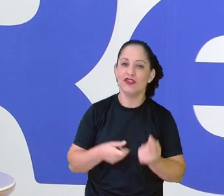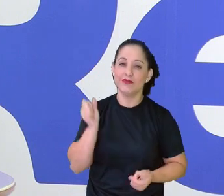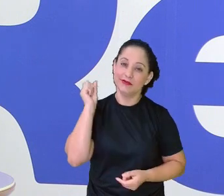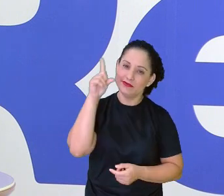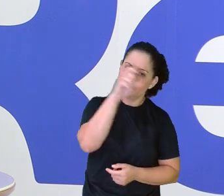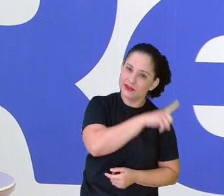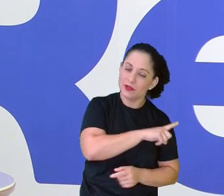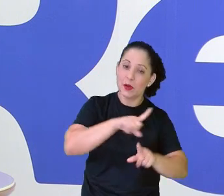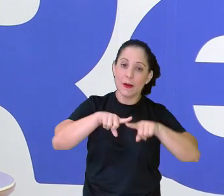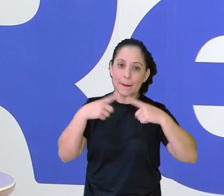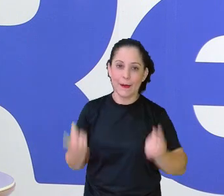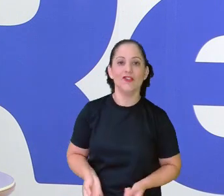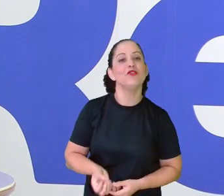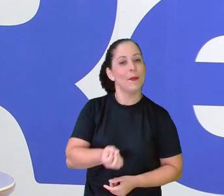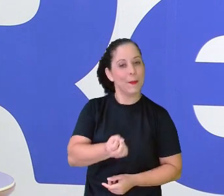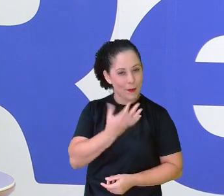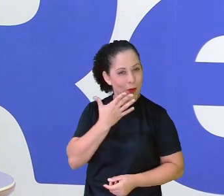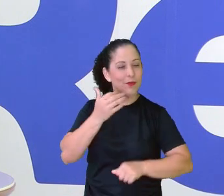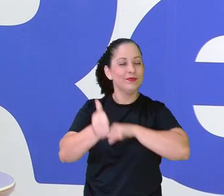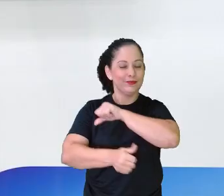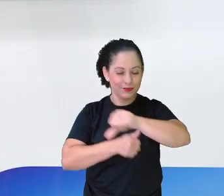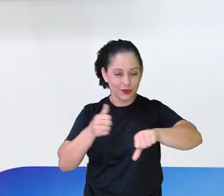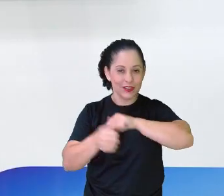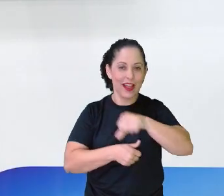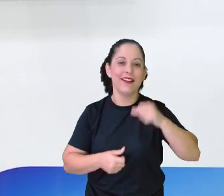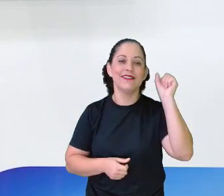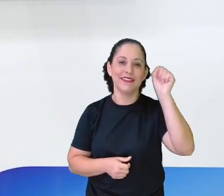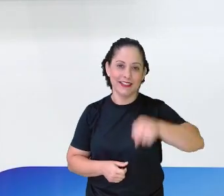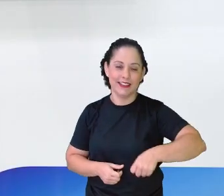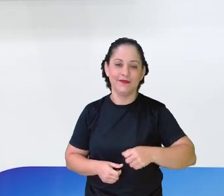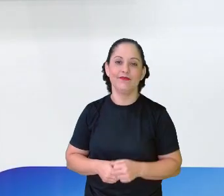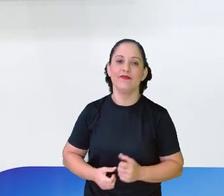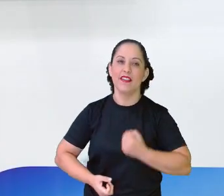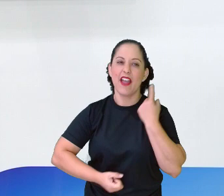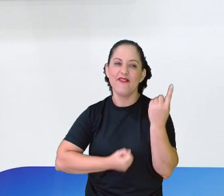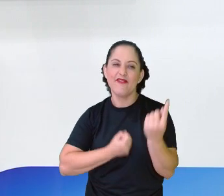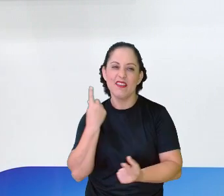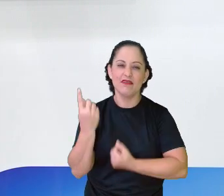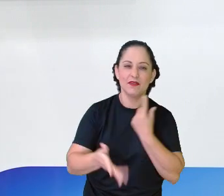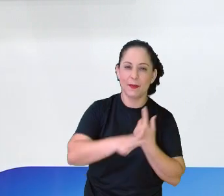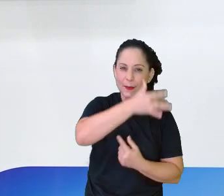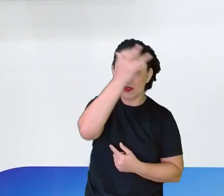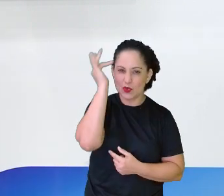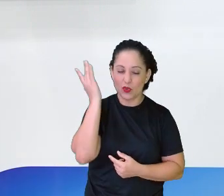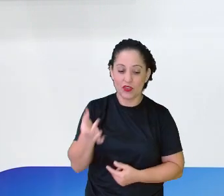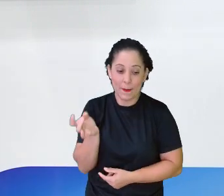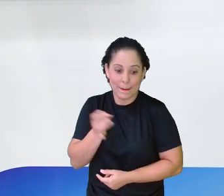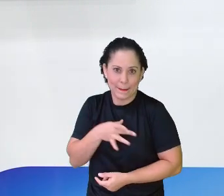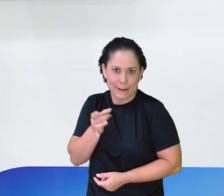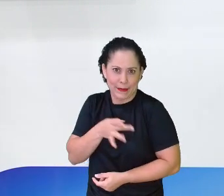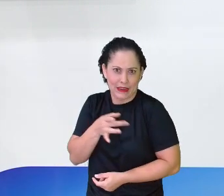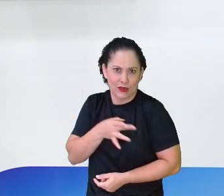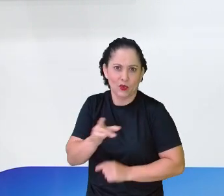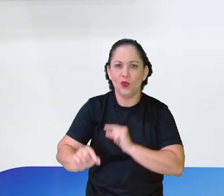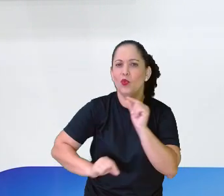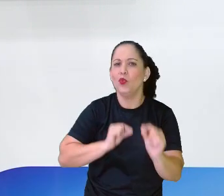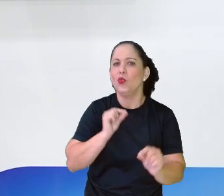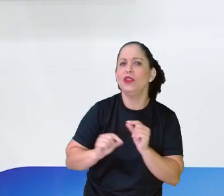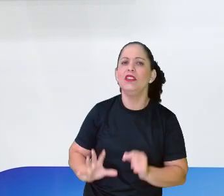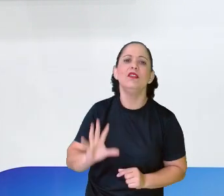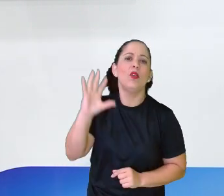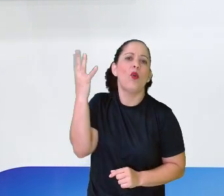mudar sempre é bom. A gente sempre sai do lugar sempre comum. É bom, né? Muitas pessoas têm aquele receio da mudança porque ficam com medo do que é que está para